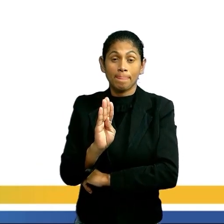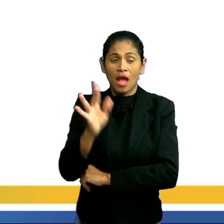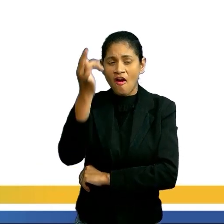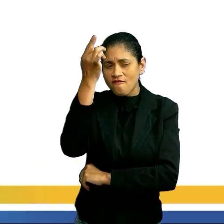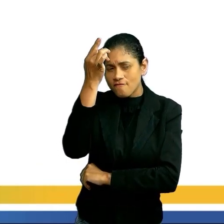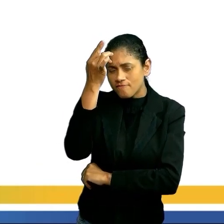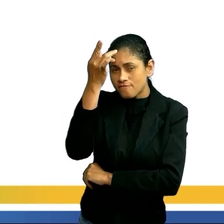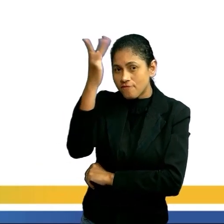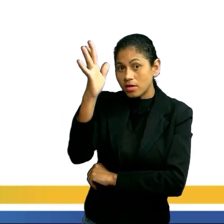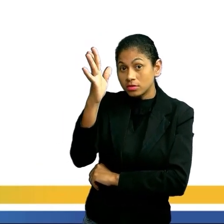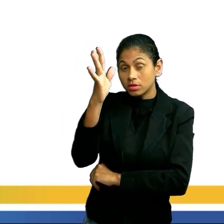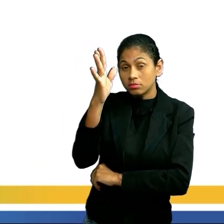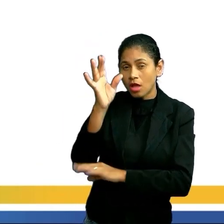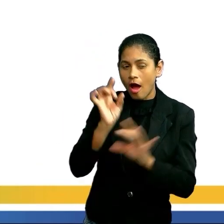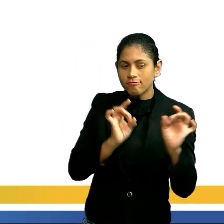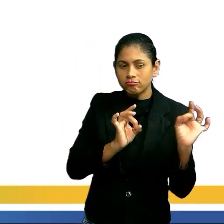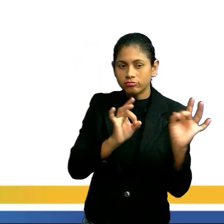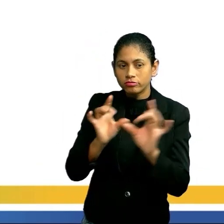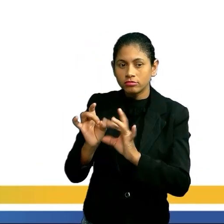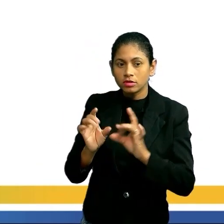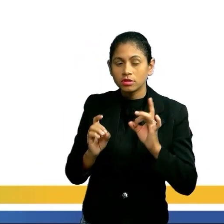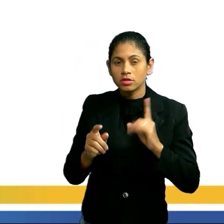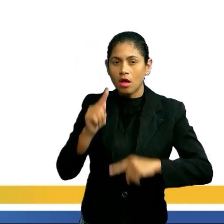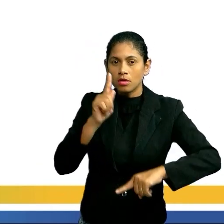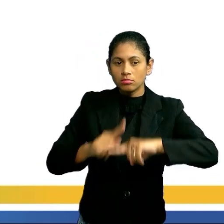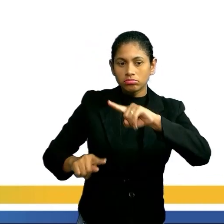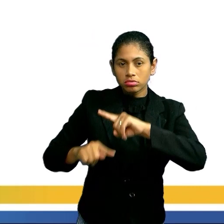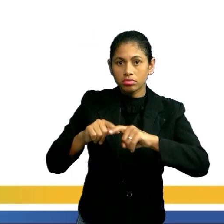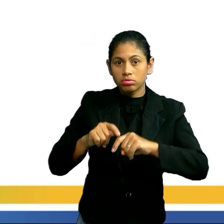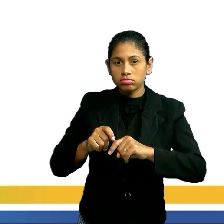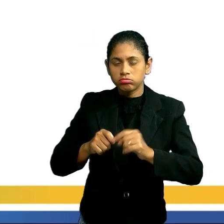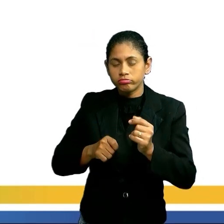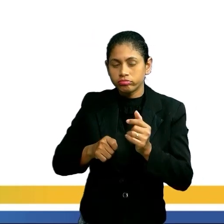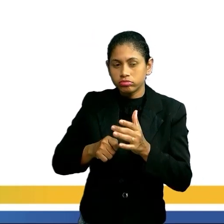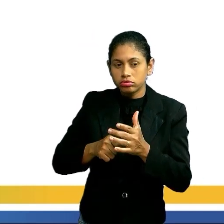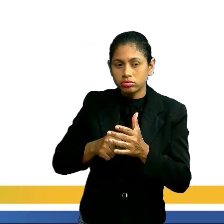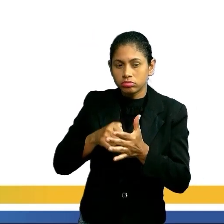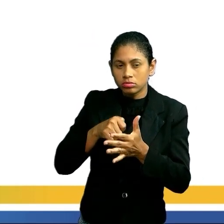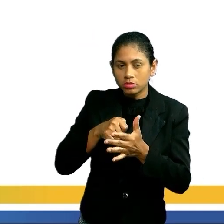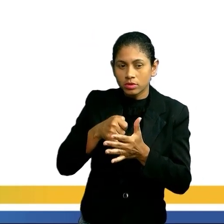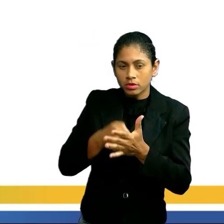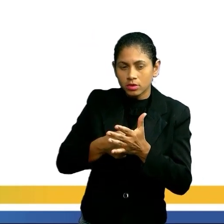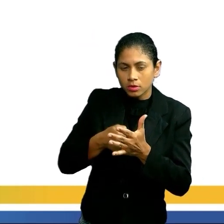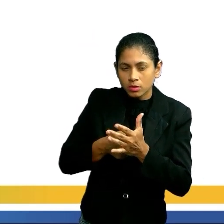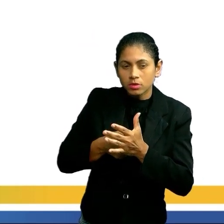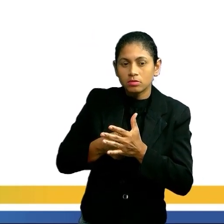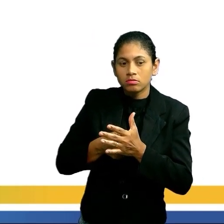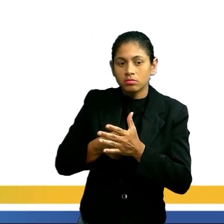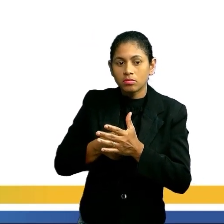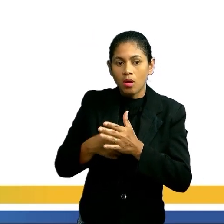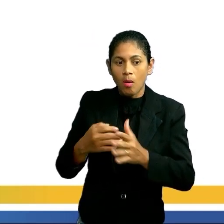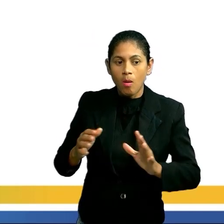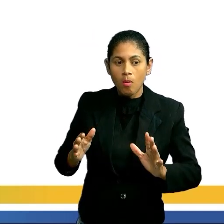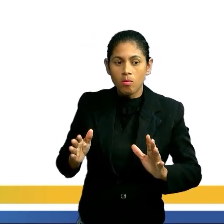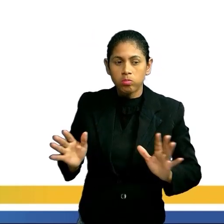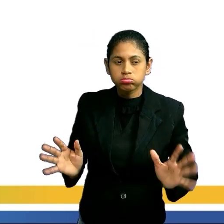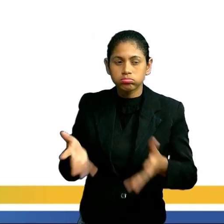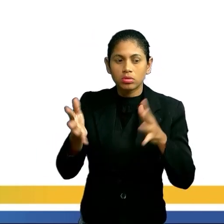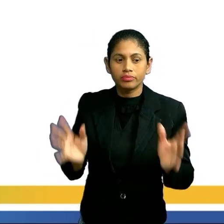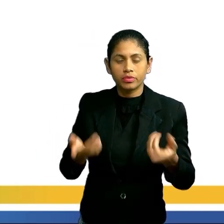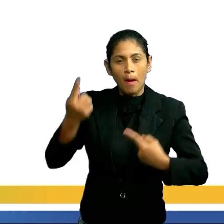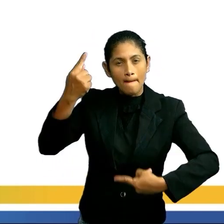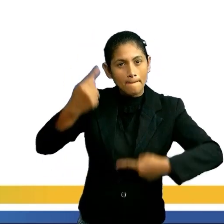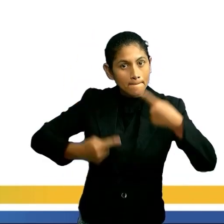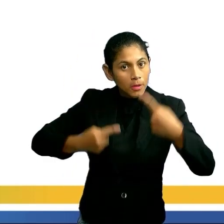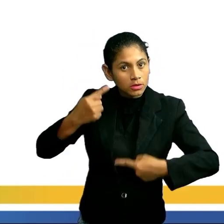à exportação de bens duráveis, promovidas pelas políticas econômicas do governo,